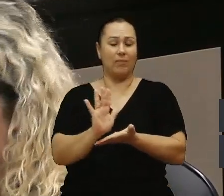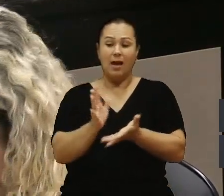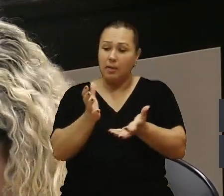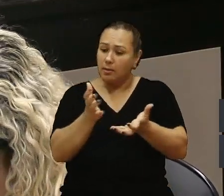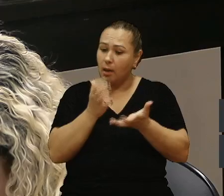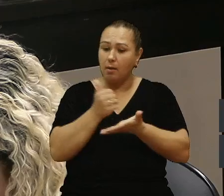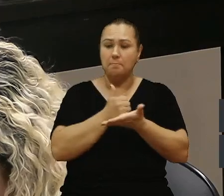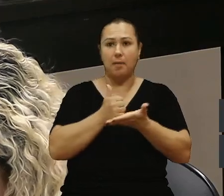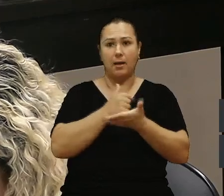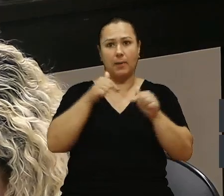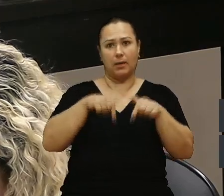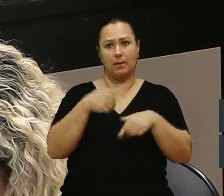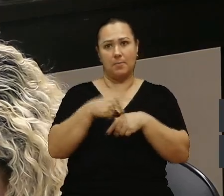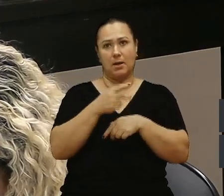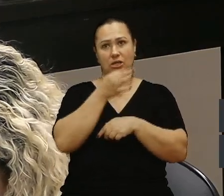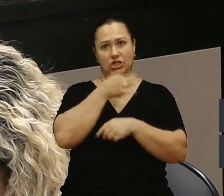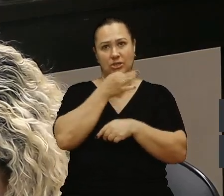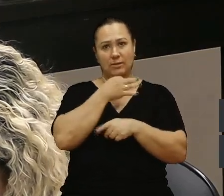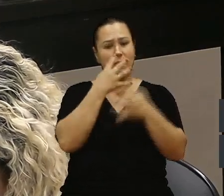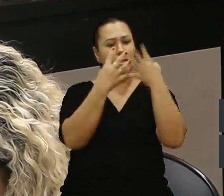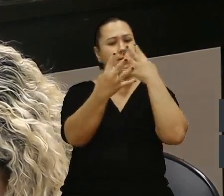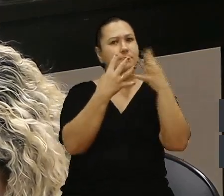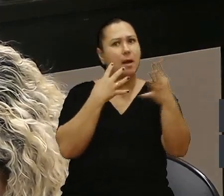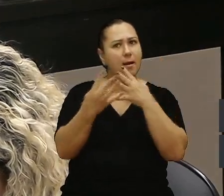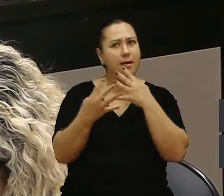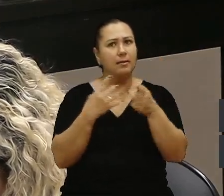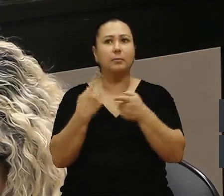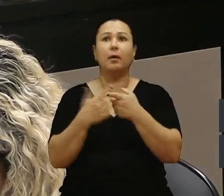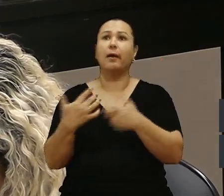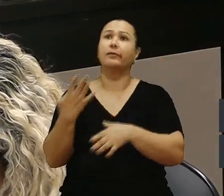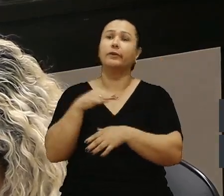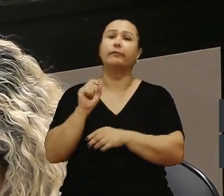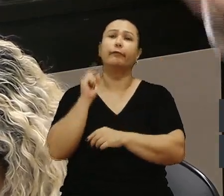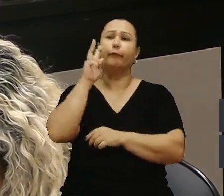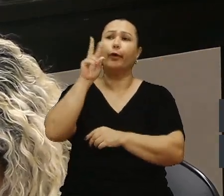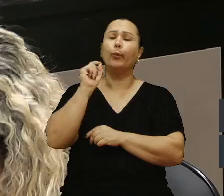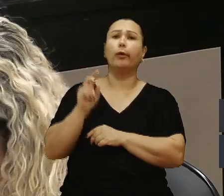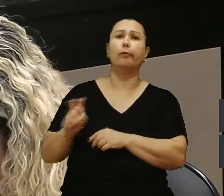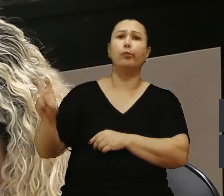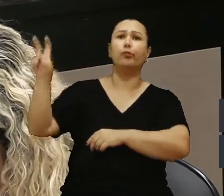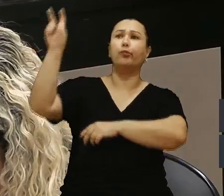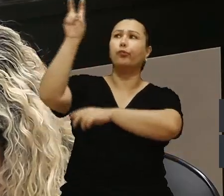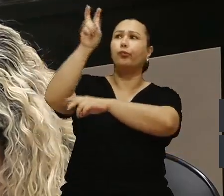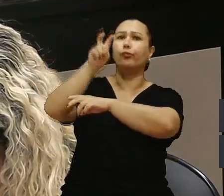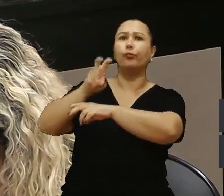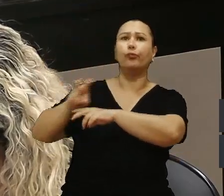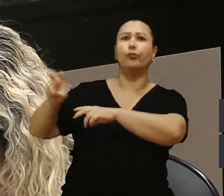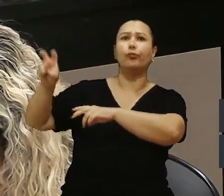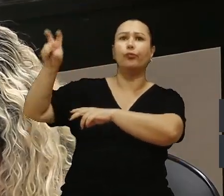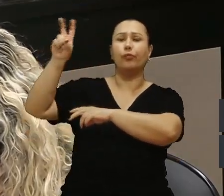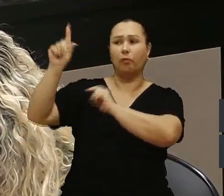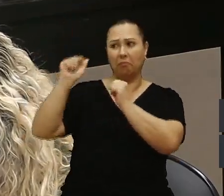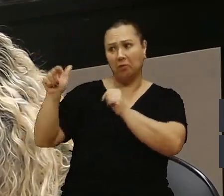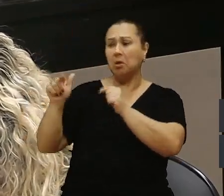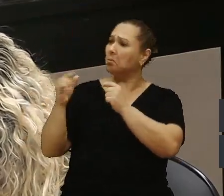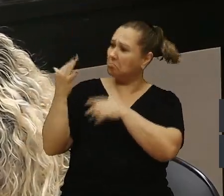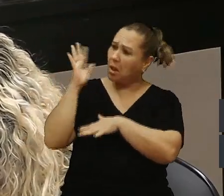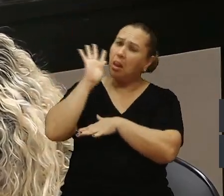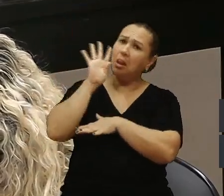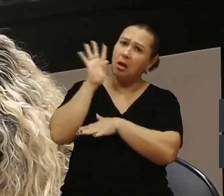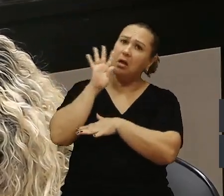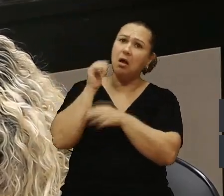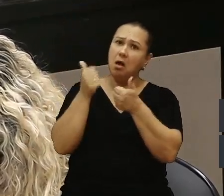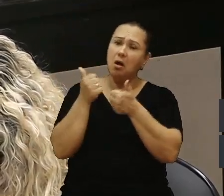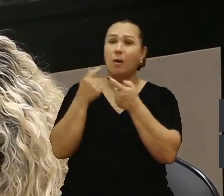que é transparência. Porque a gente vê, às vezes, colocando uma roda gigante, ficou legal, eu elogiei. É o básico e as pessoas acham o